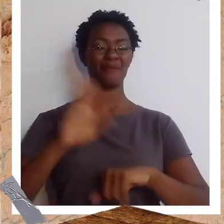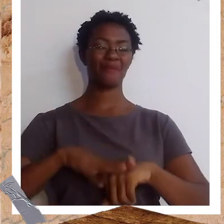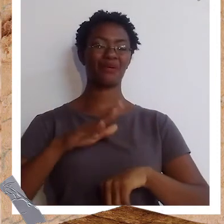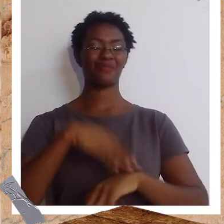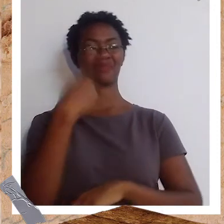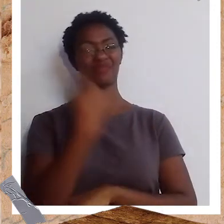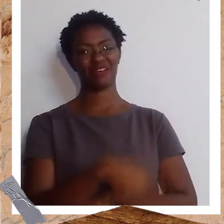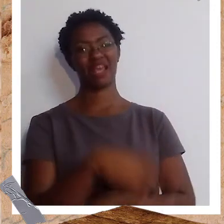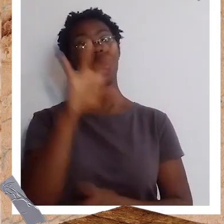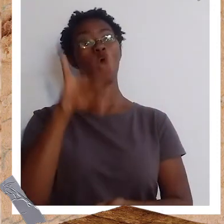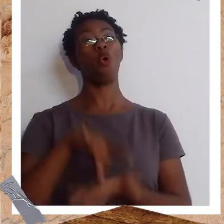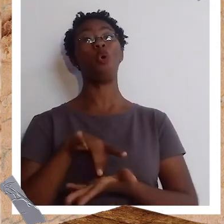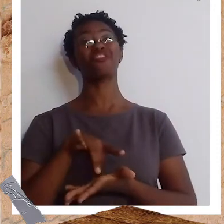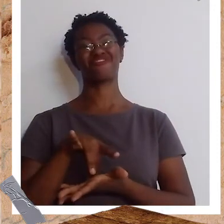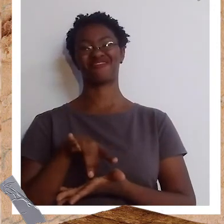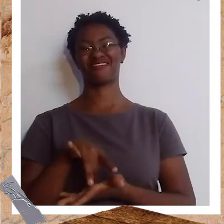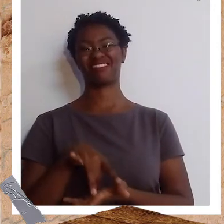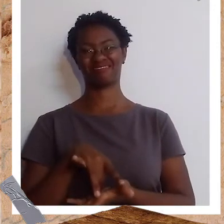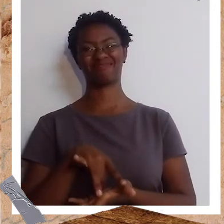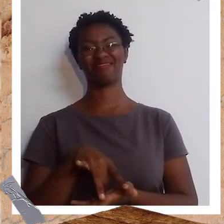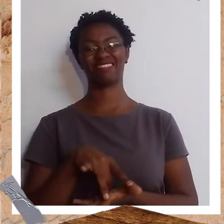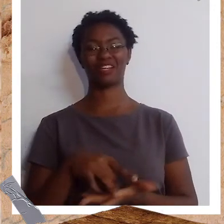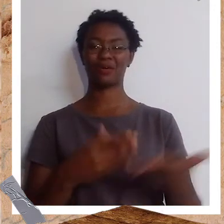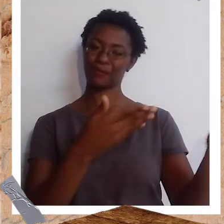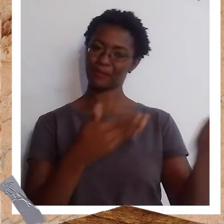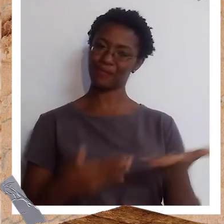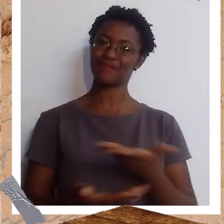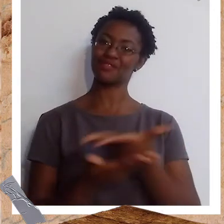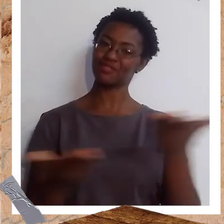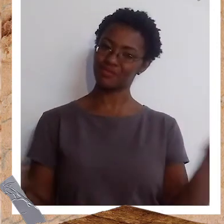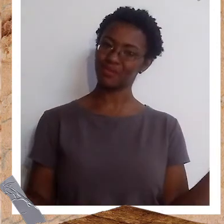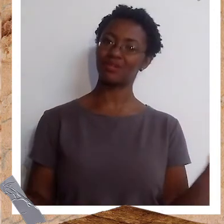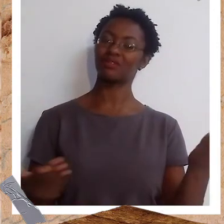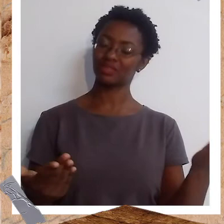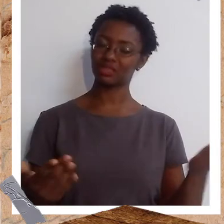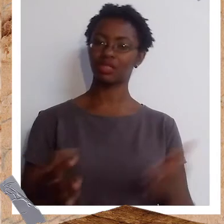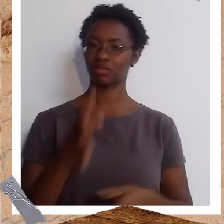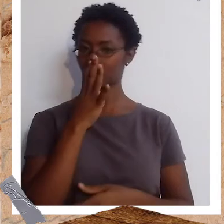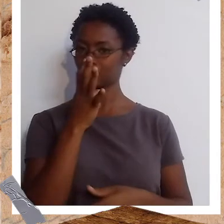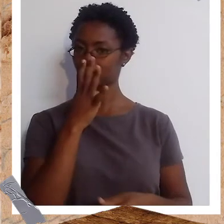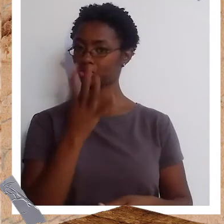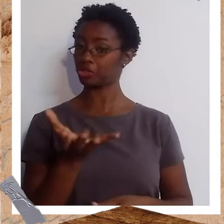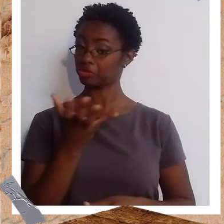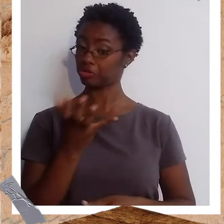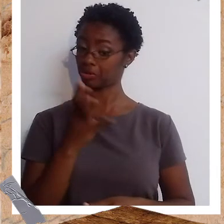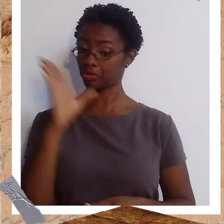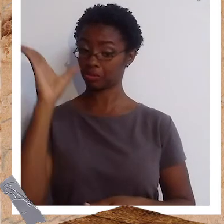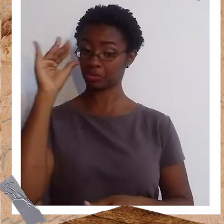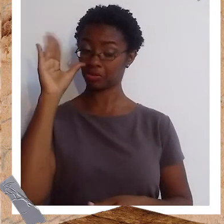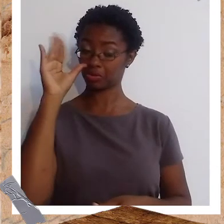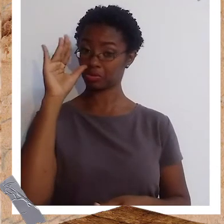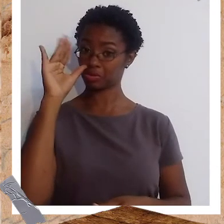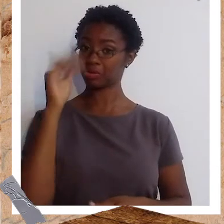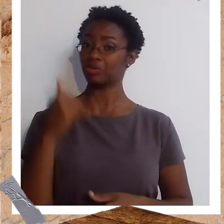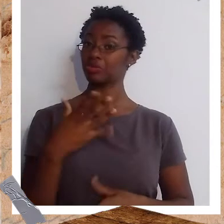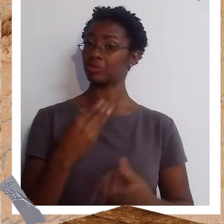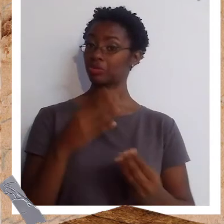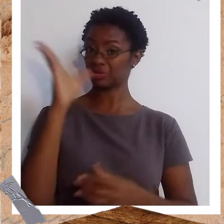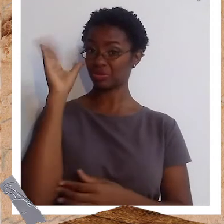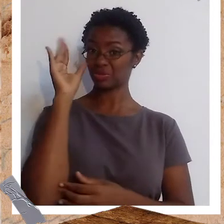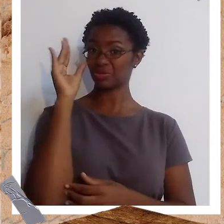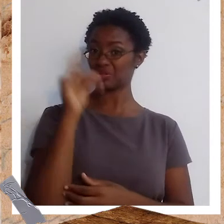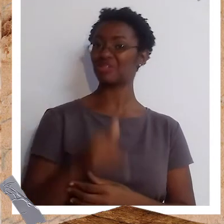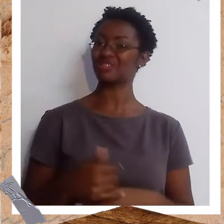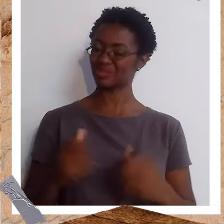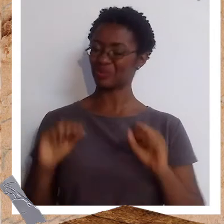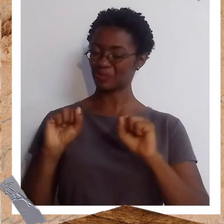Então, isso é o convite que eu deixo aí para quem nos assistiu e ficou muito curiosa para poder